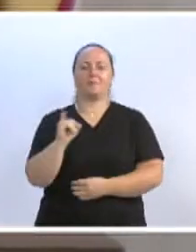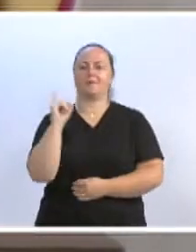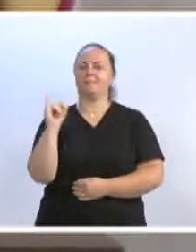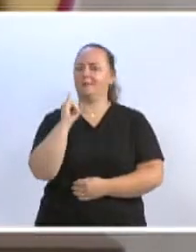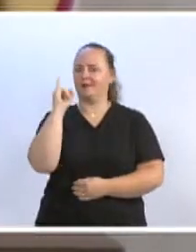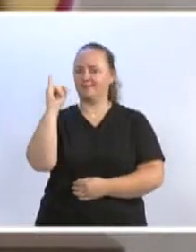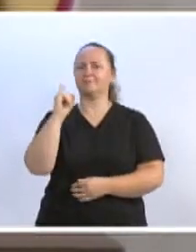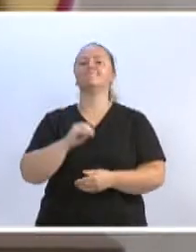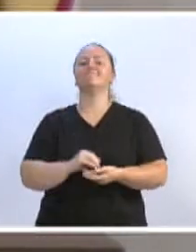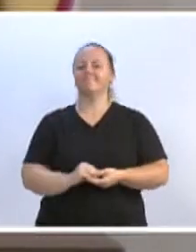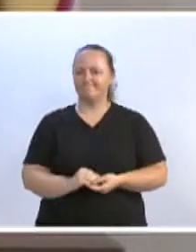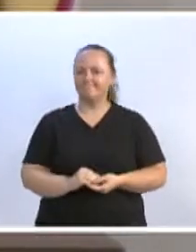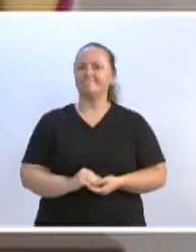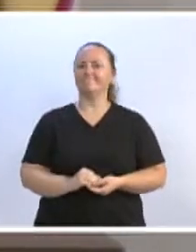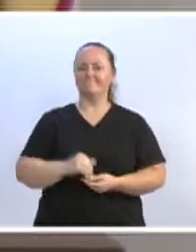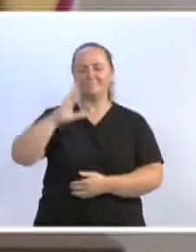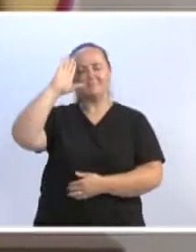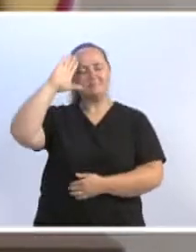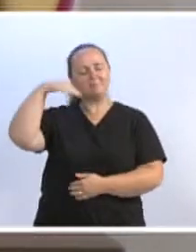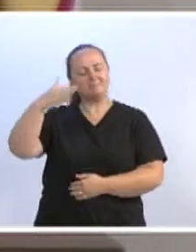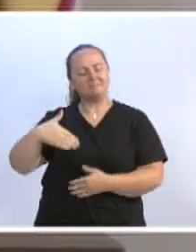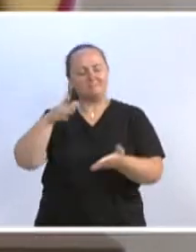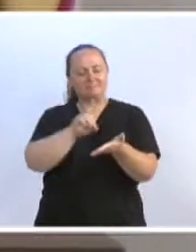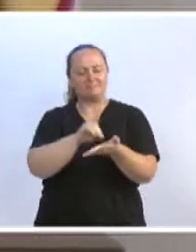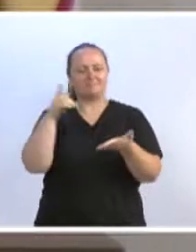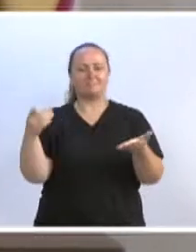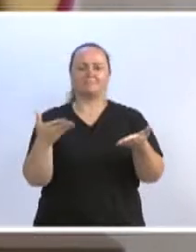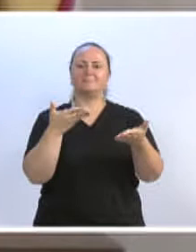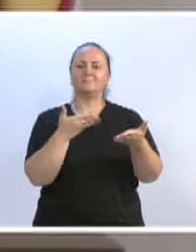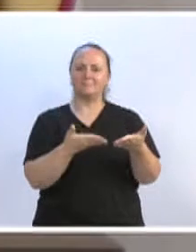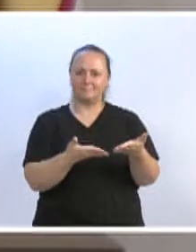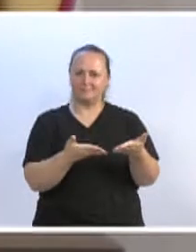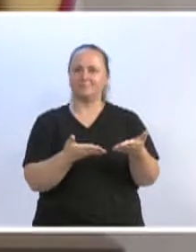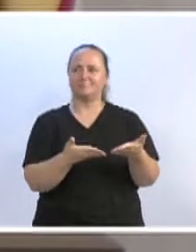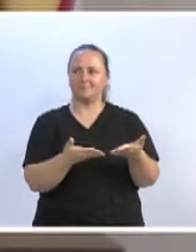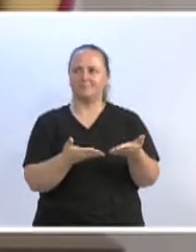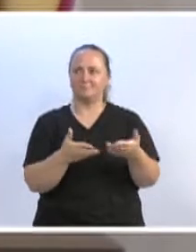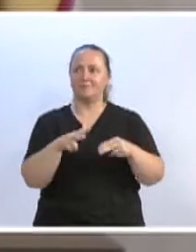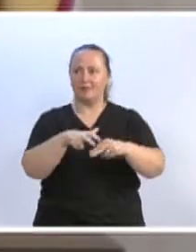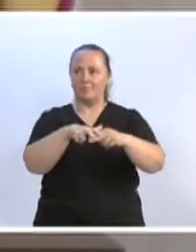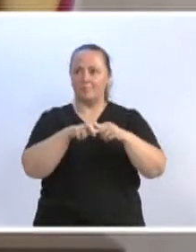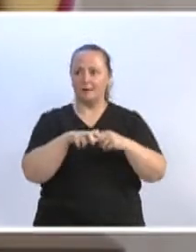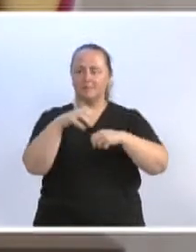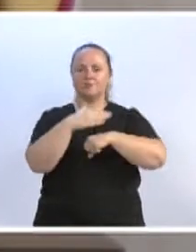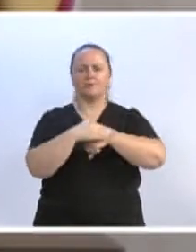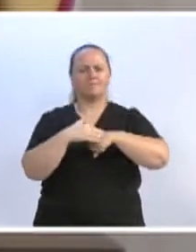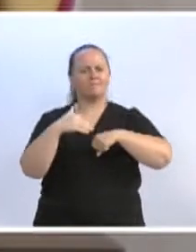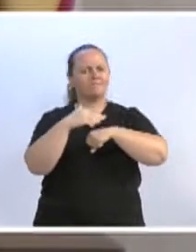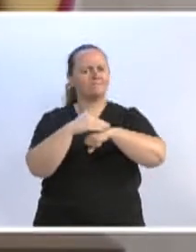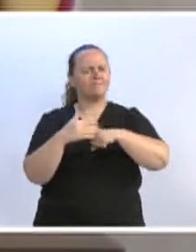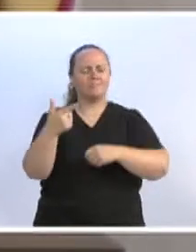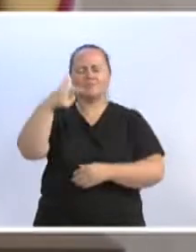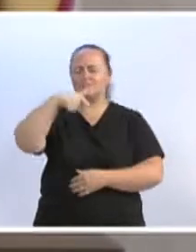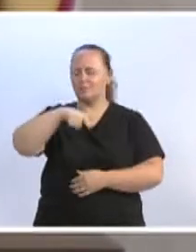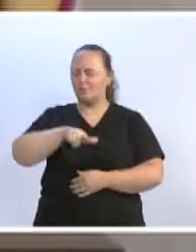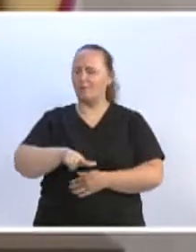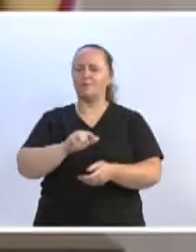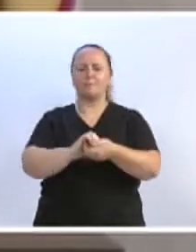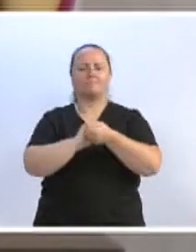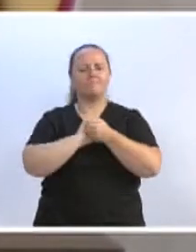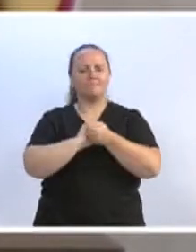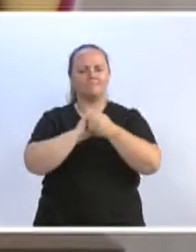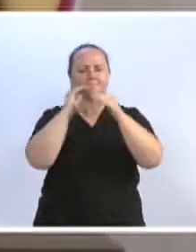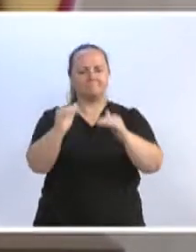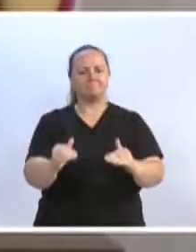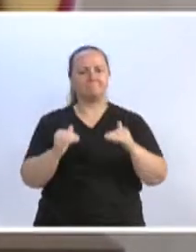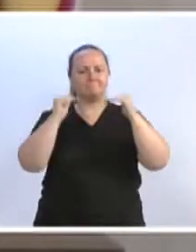que é homenagear o livro dos livros, que é a Bíblia Sagrada. E eu quero aqui, com muito carinho, cumprimentar novamente aqui as autoridades que